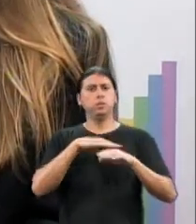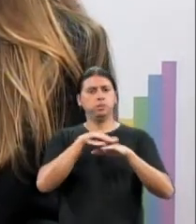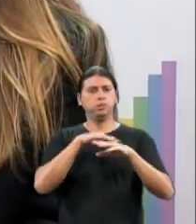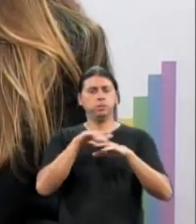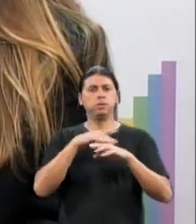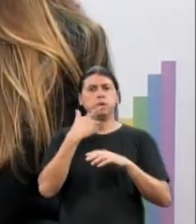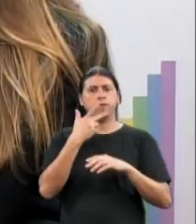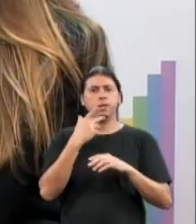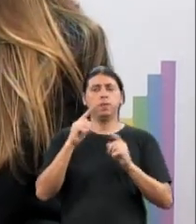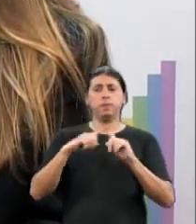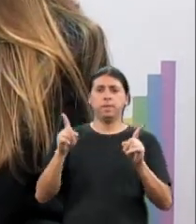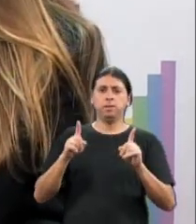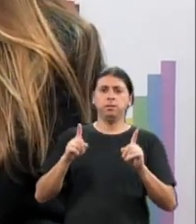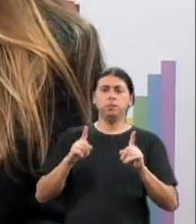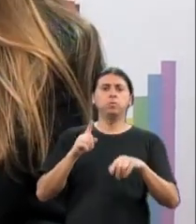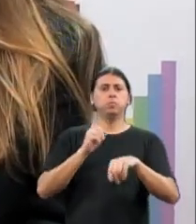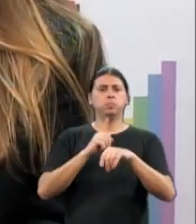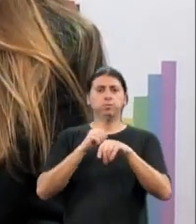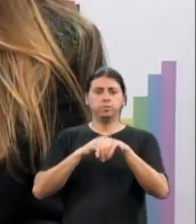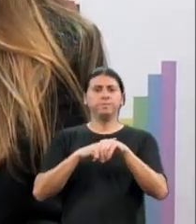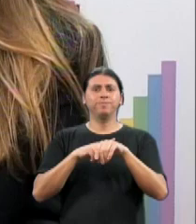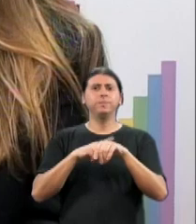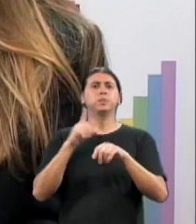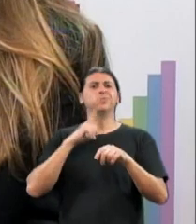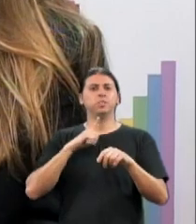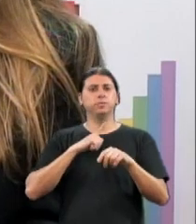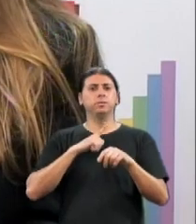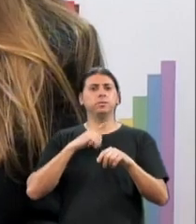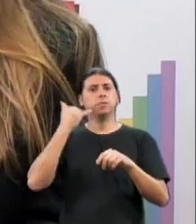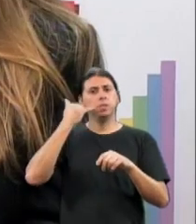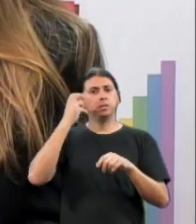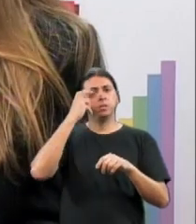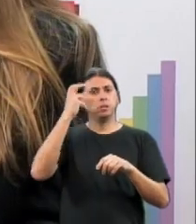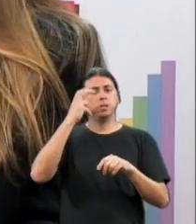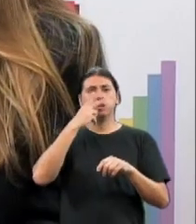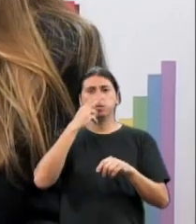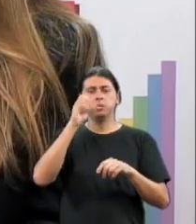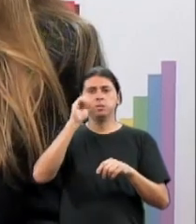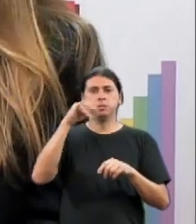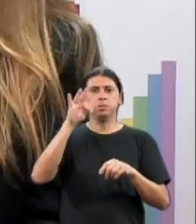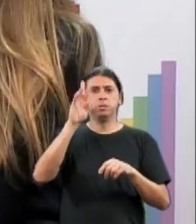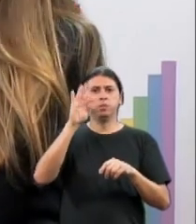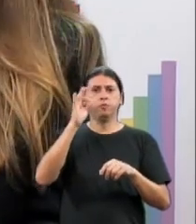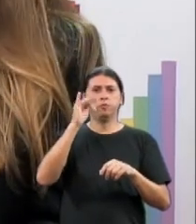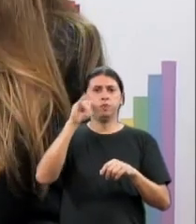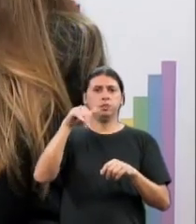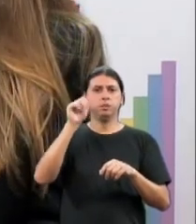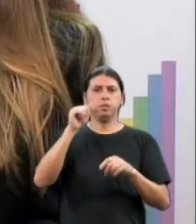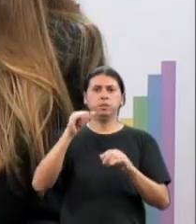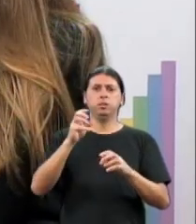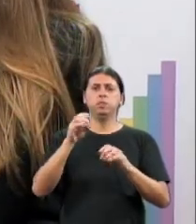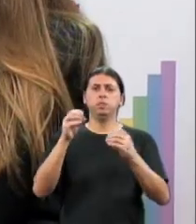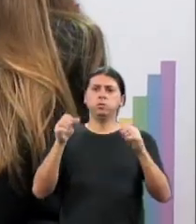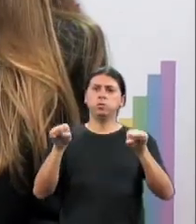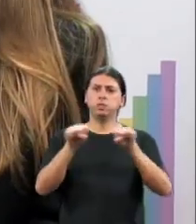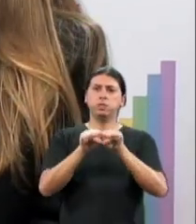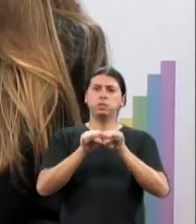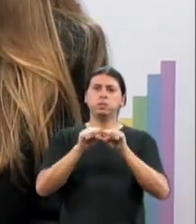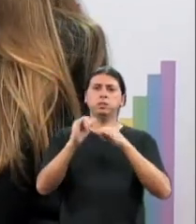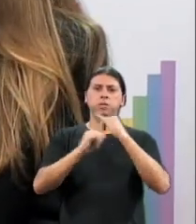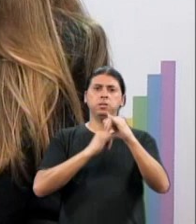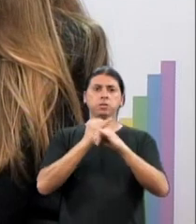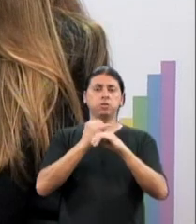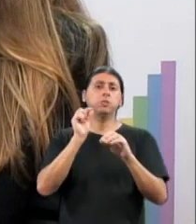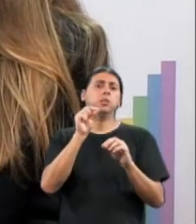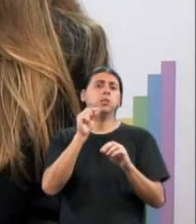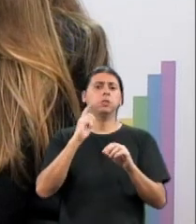celulares, mas nos celulares enquanto celulares inteligentes, smartphones conectados à internet. Então, o que,